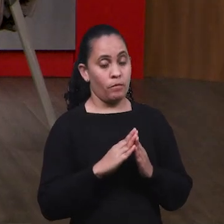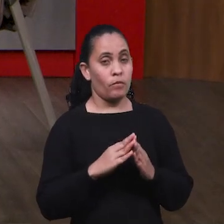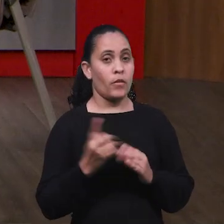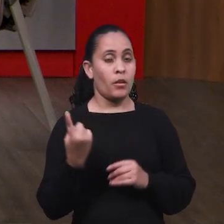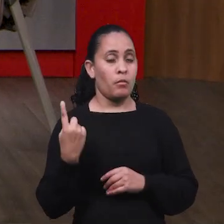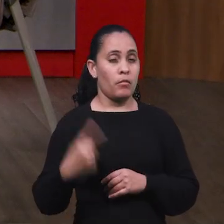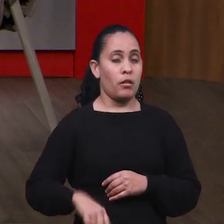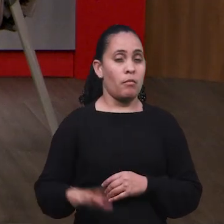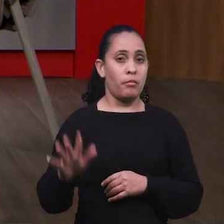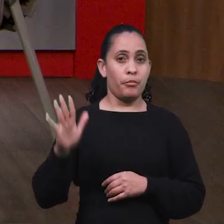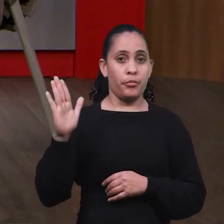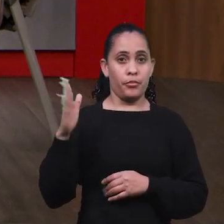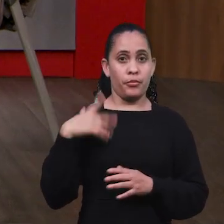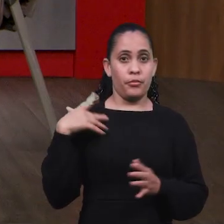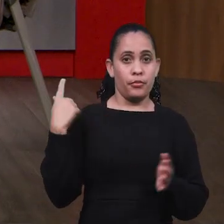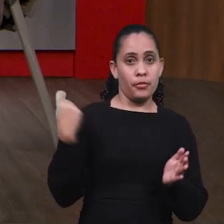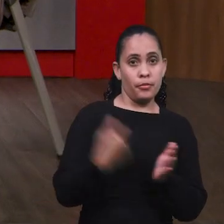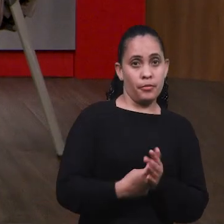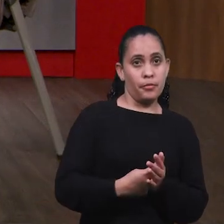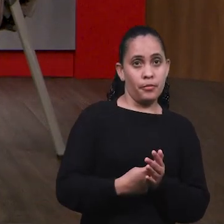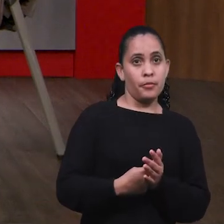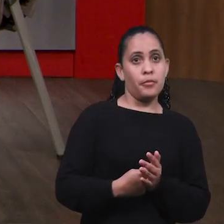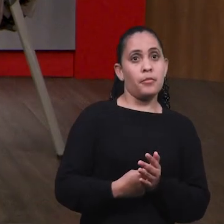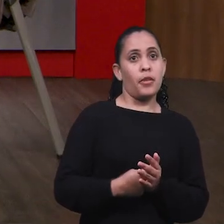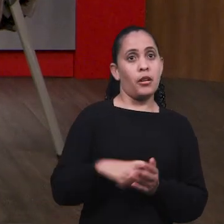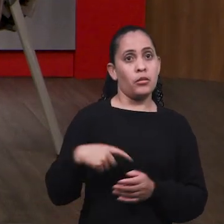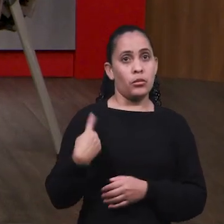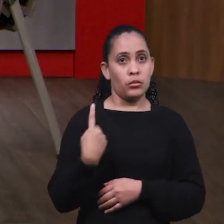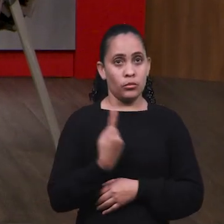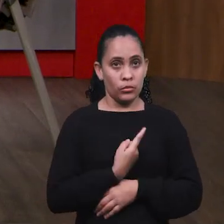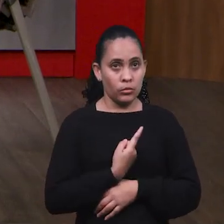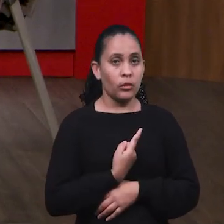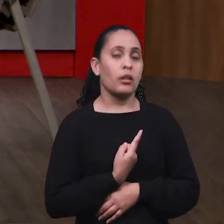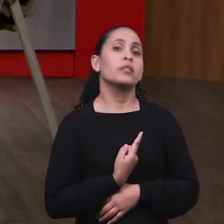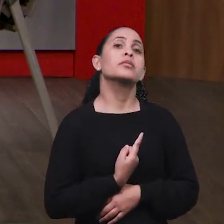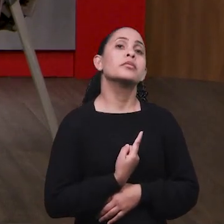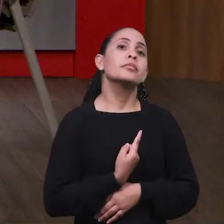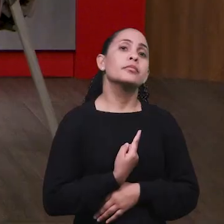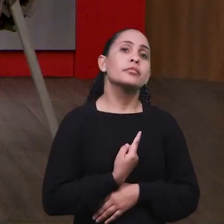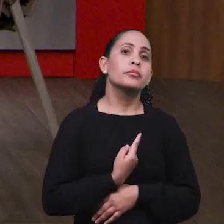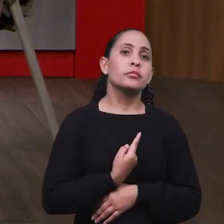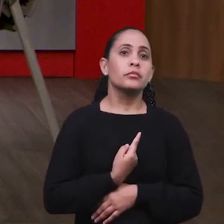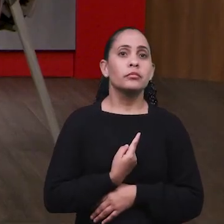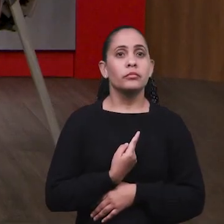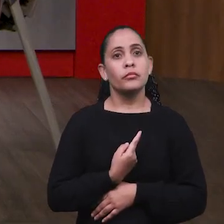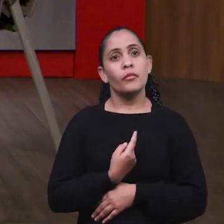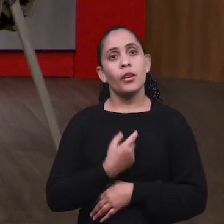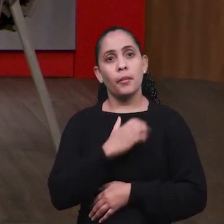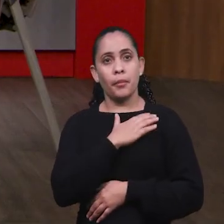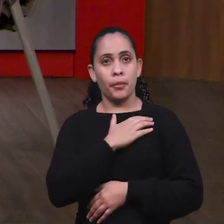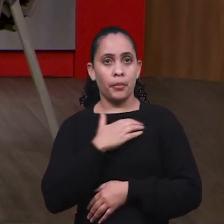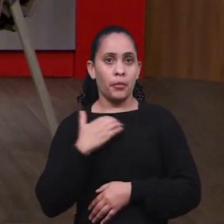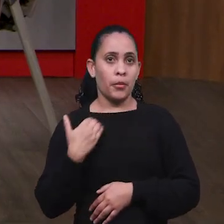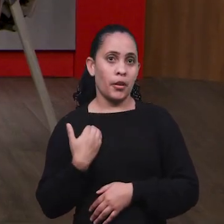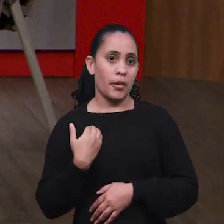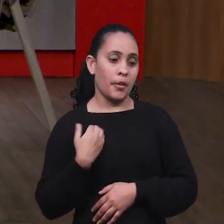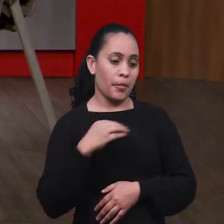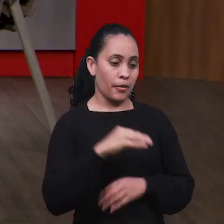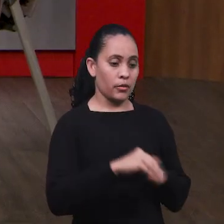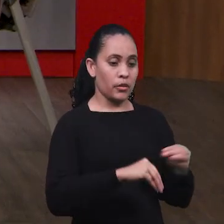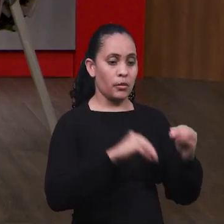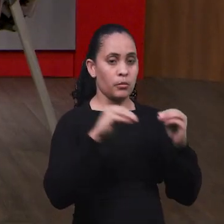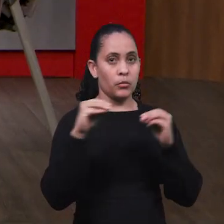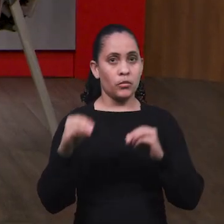o custo do inventário, né, quando nós nos ausentamos venhamos a faltar para a família, para